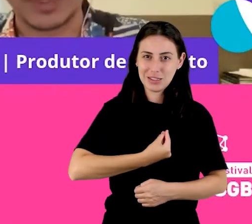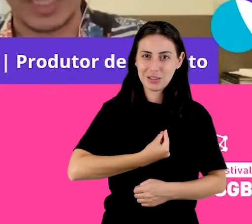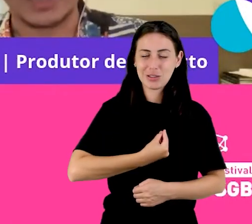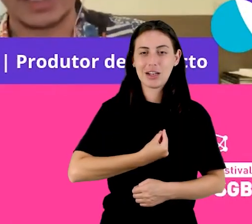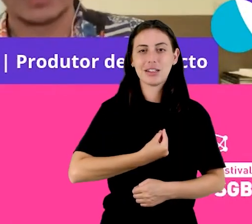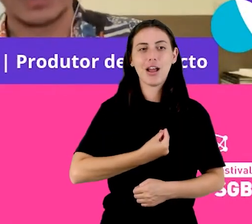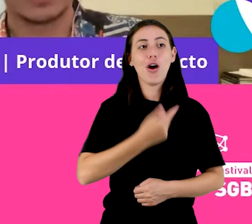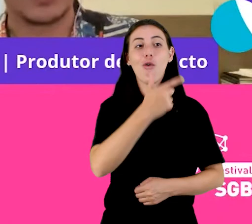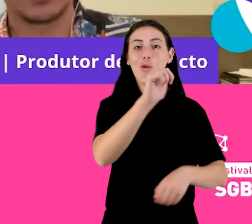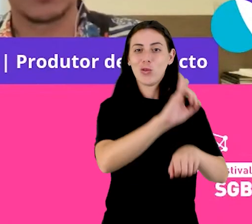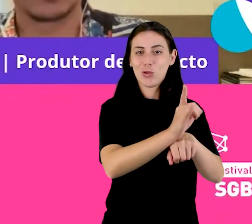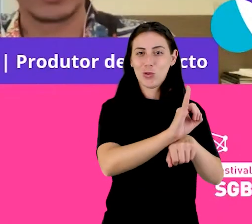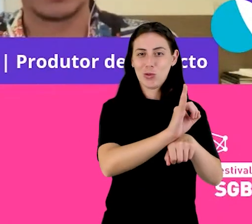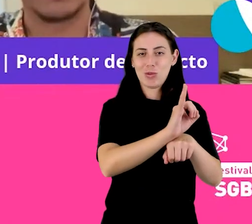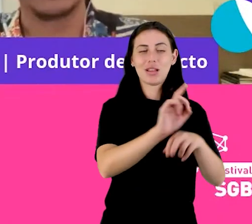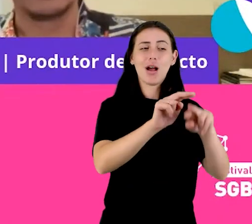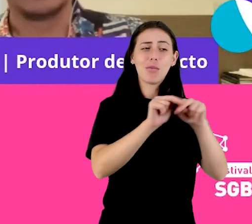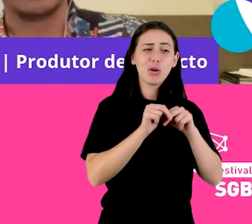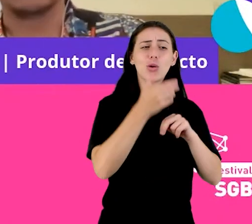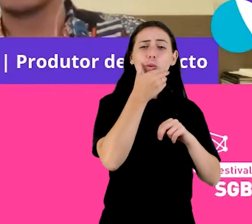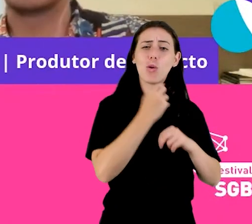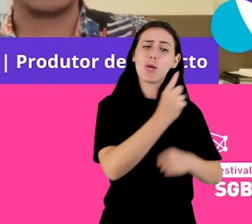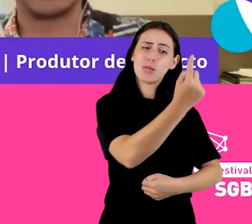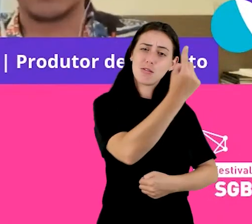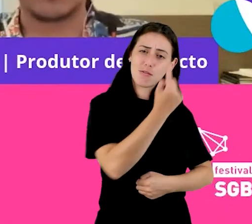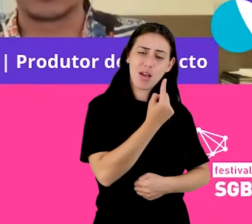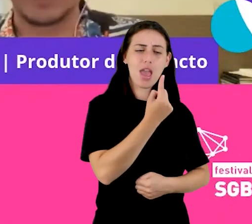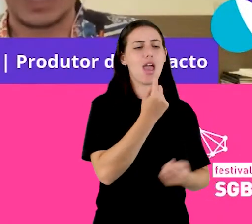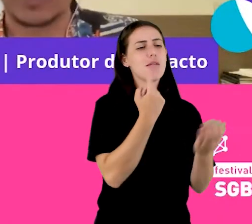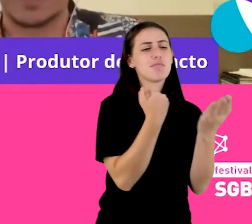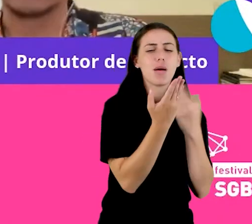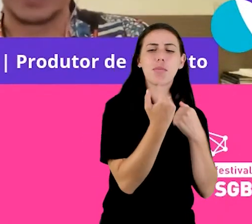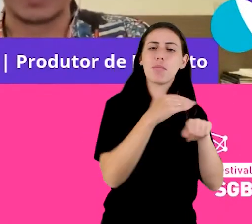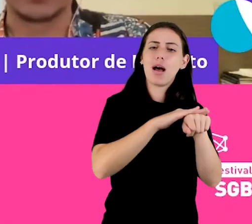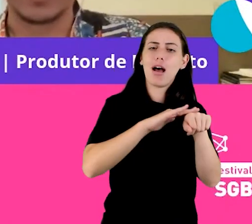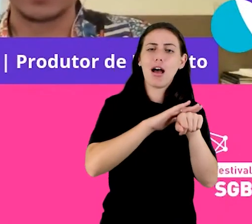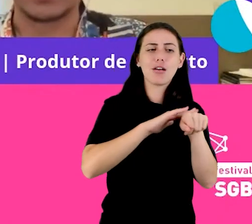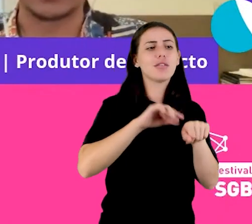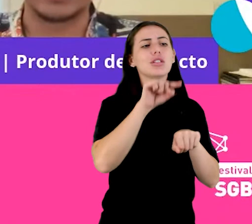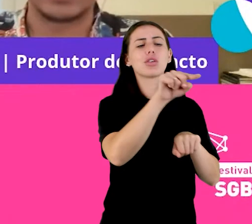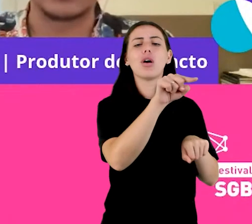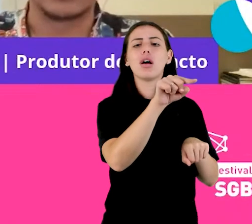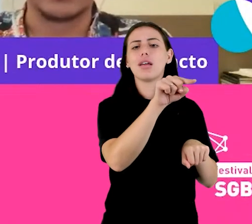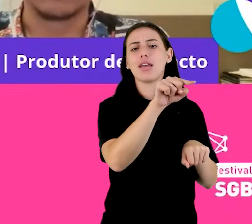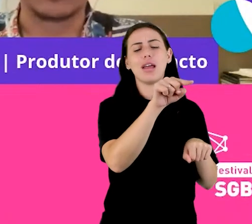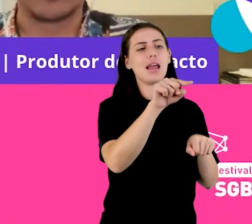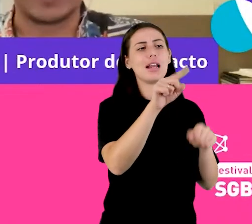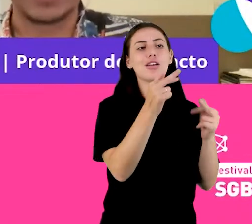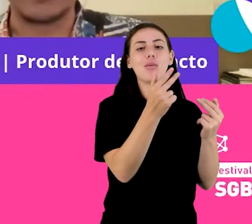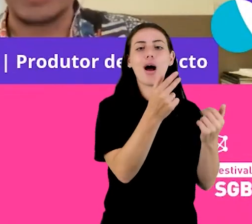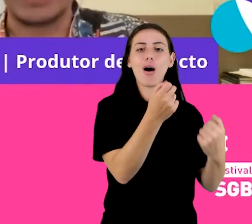dos podcasts, esses que a gente falou que eu estou com a Rossana também, ele tem um filme super legal também sobre transexualidade, um